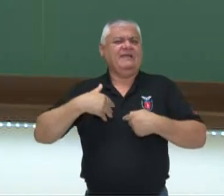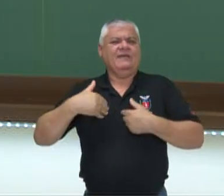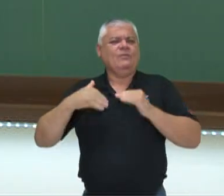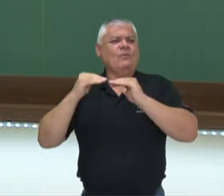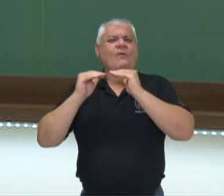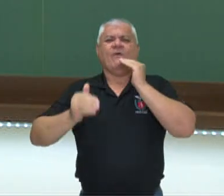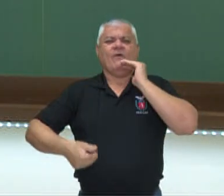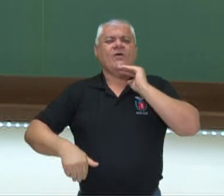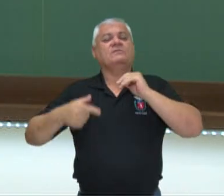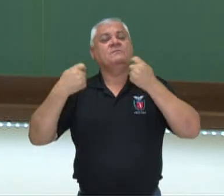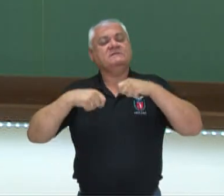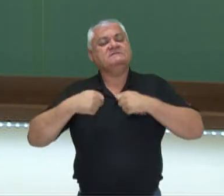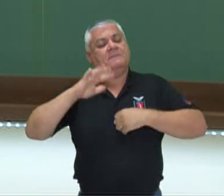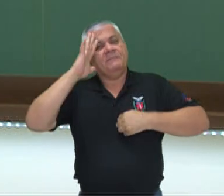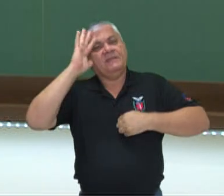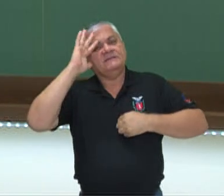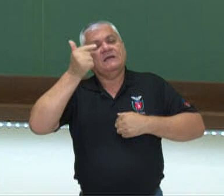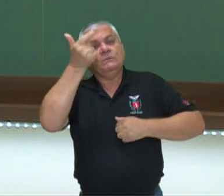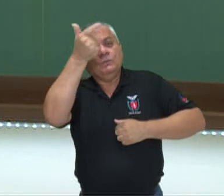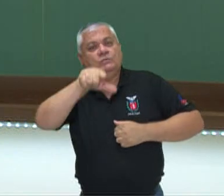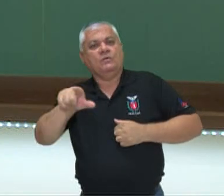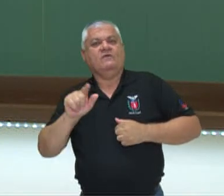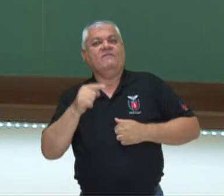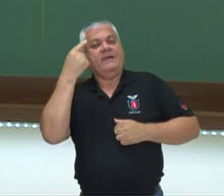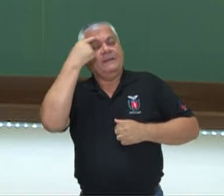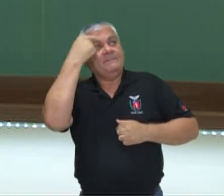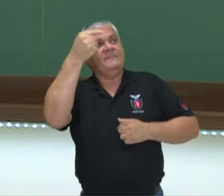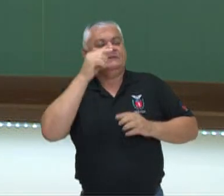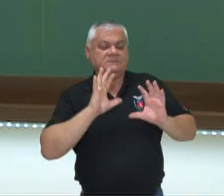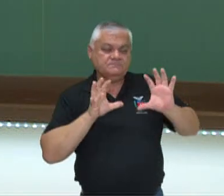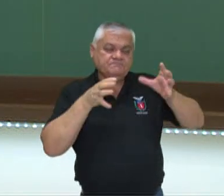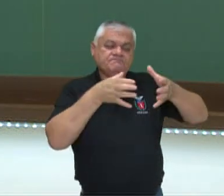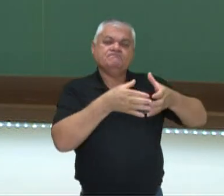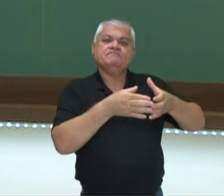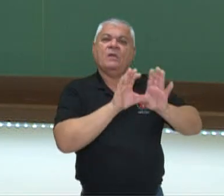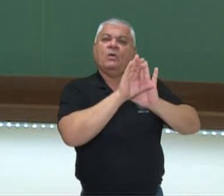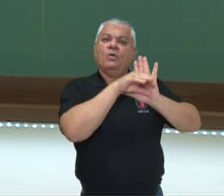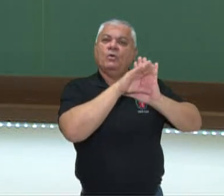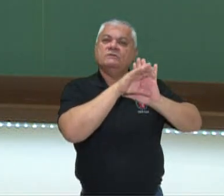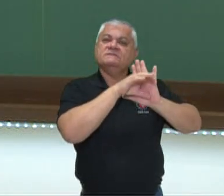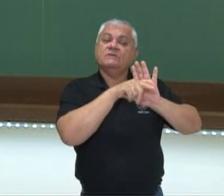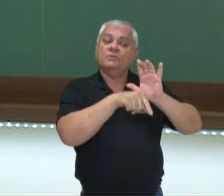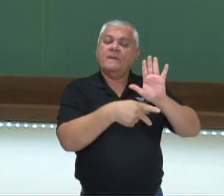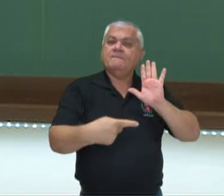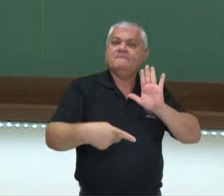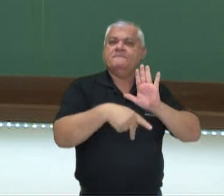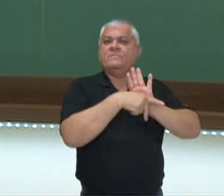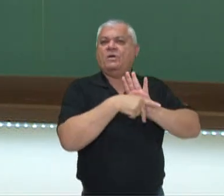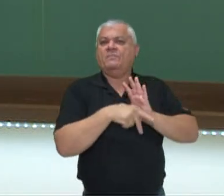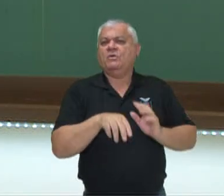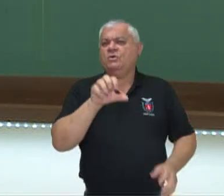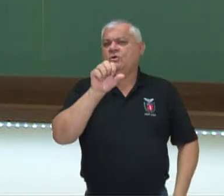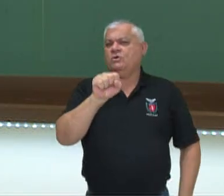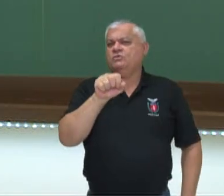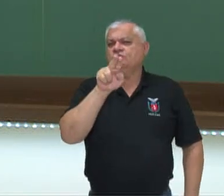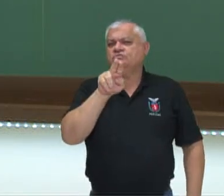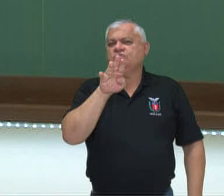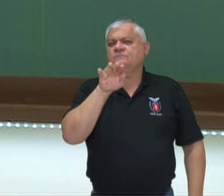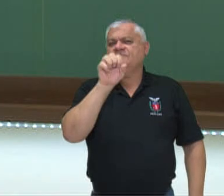precisa ser repensada, e ele repensa isso a partir do conceito de substância. O que é a